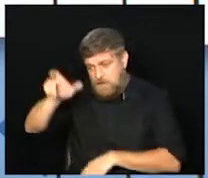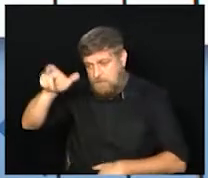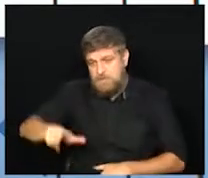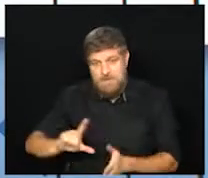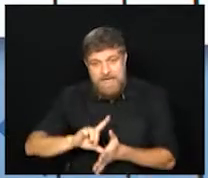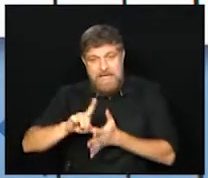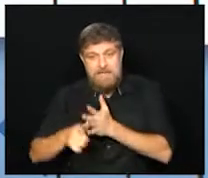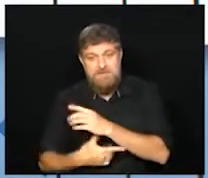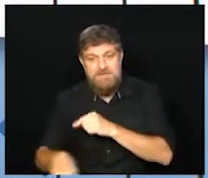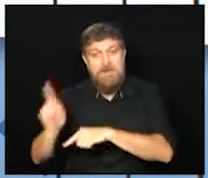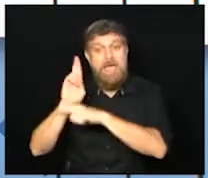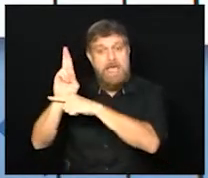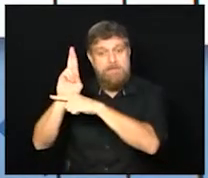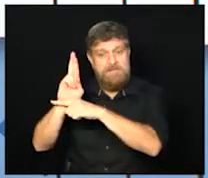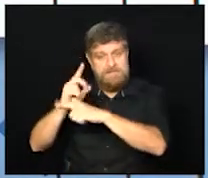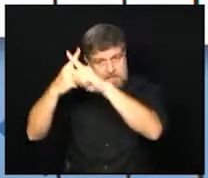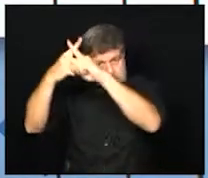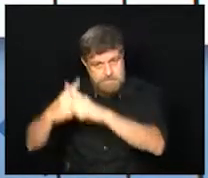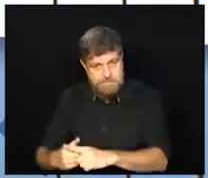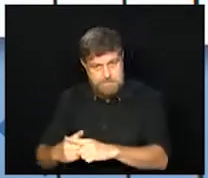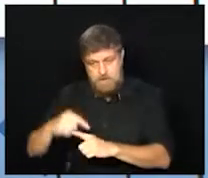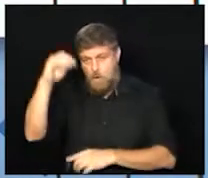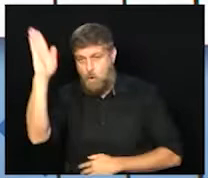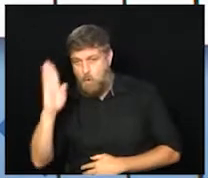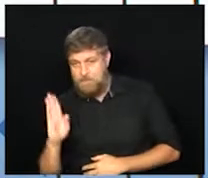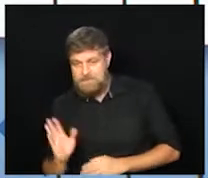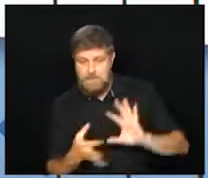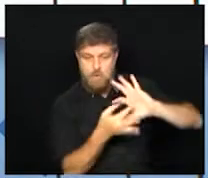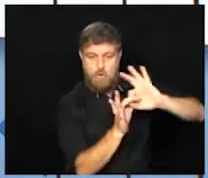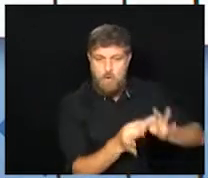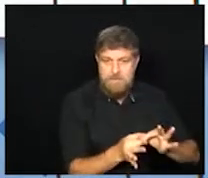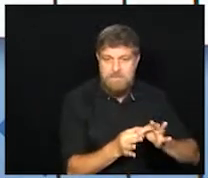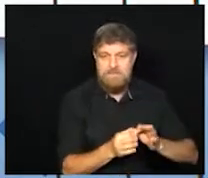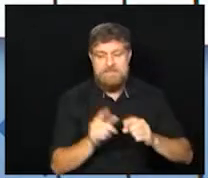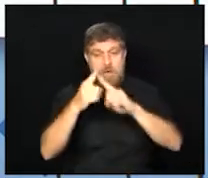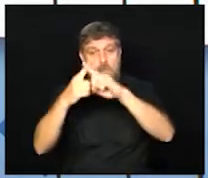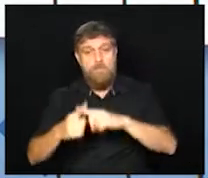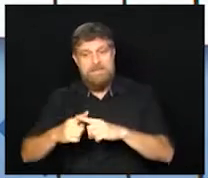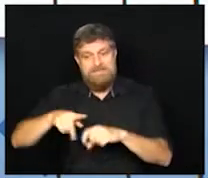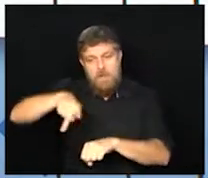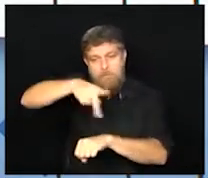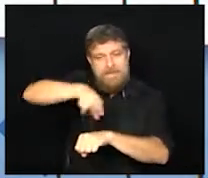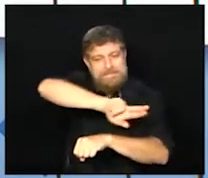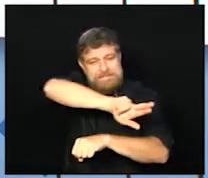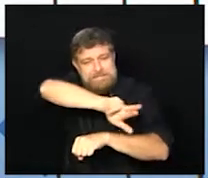país em competições olímpicas e internacionais. Como